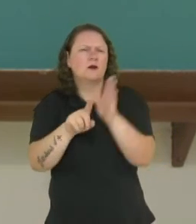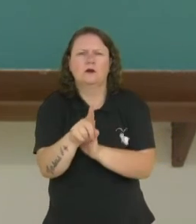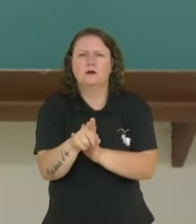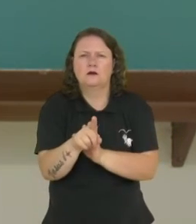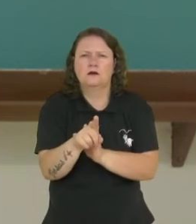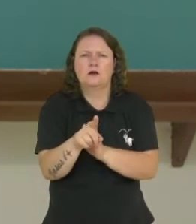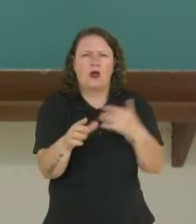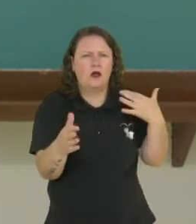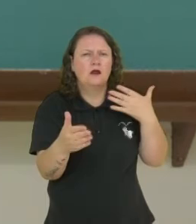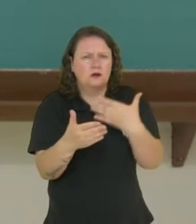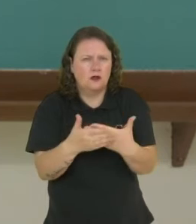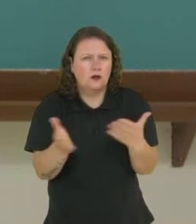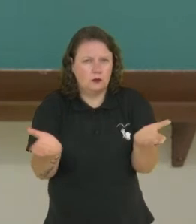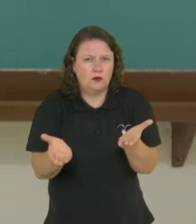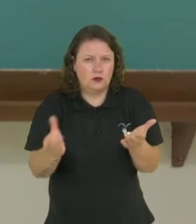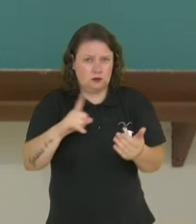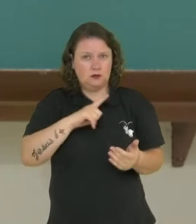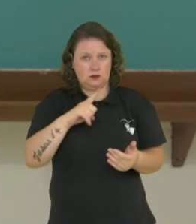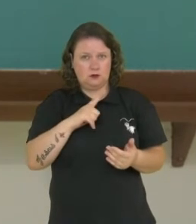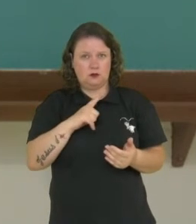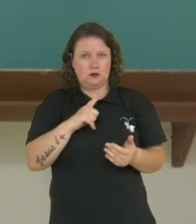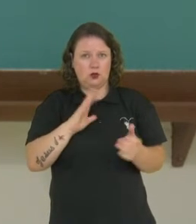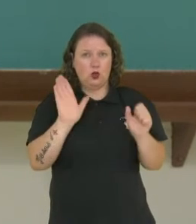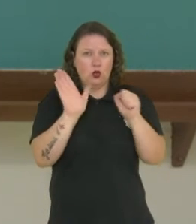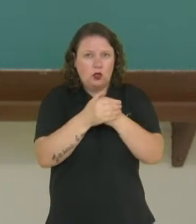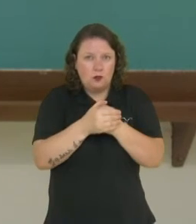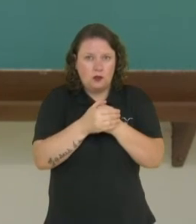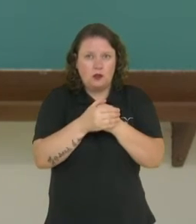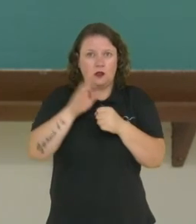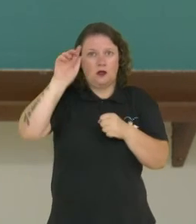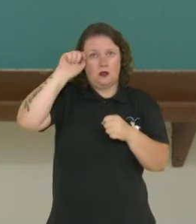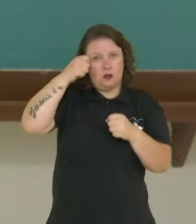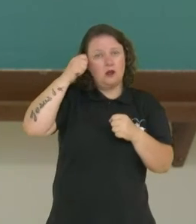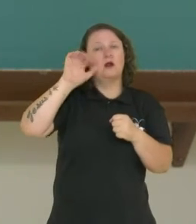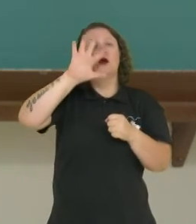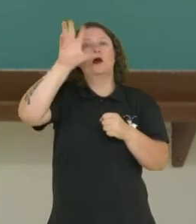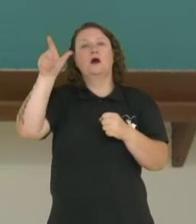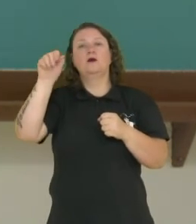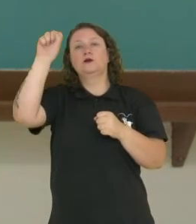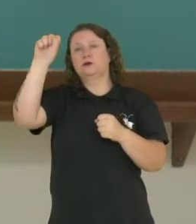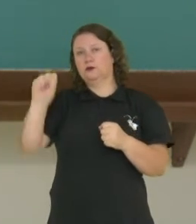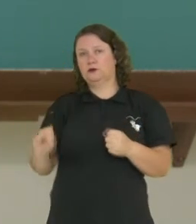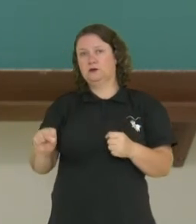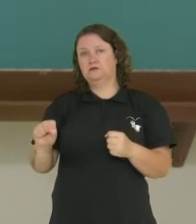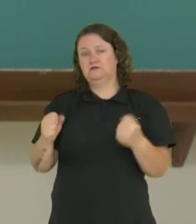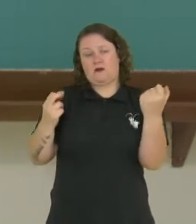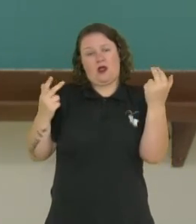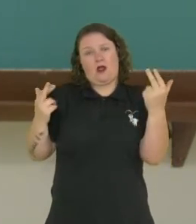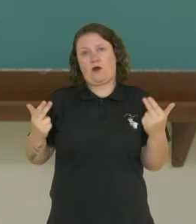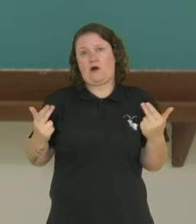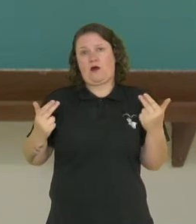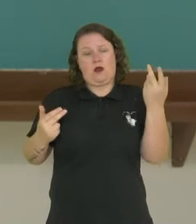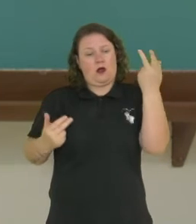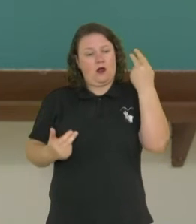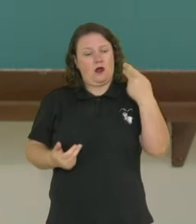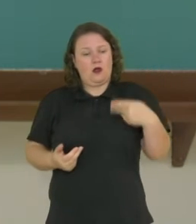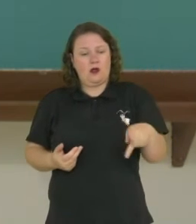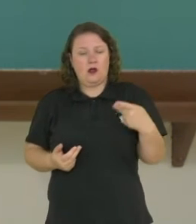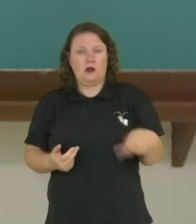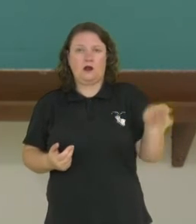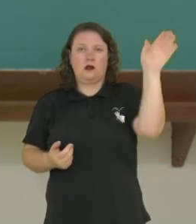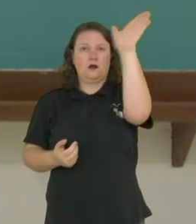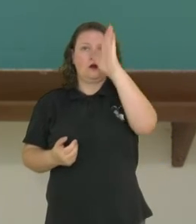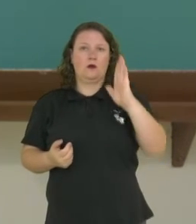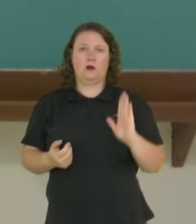discriminação velada, não oficial na África do Sul? É a mesma coisa que no Brasil. No Brasil não existe escravidão,